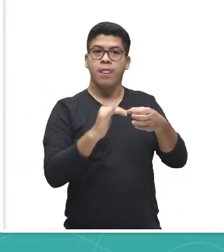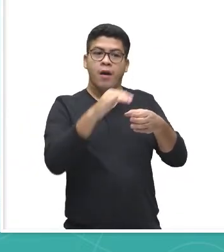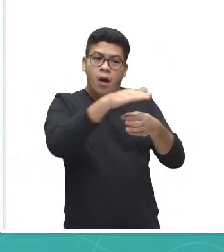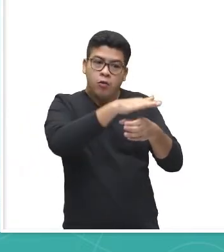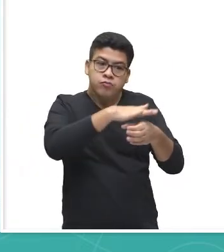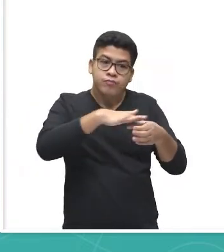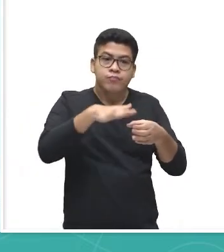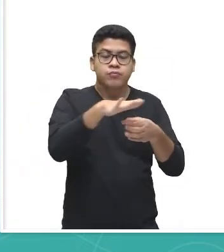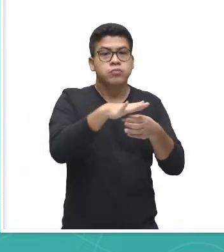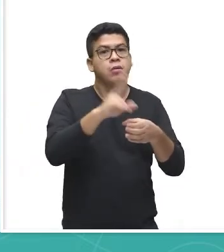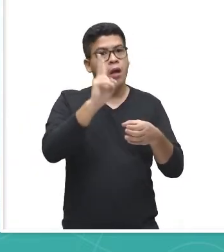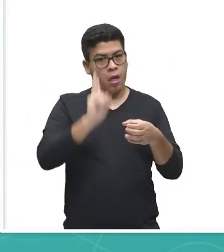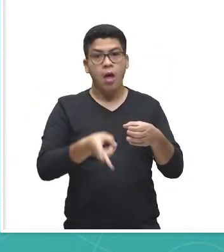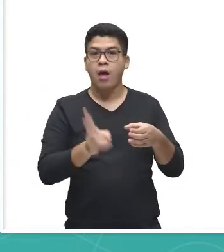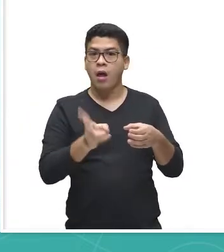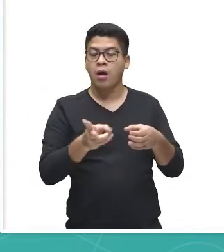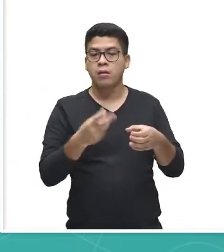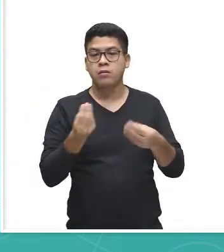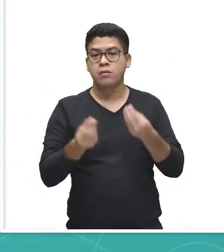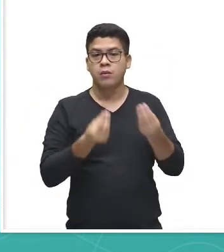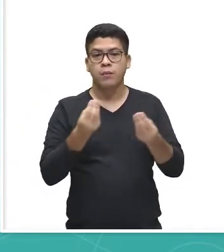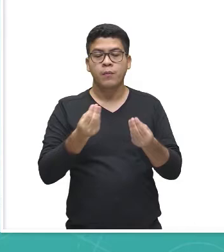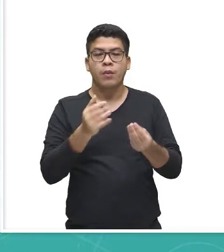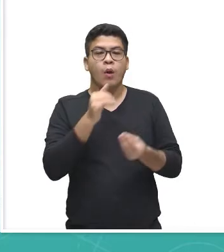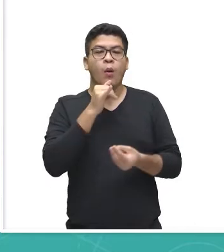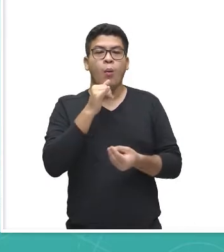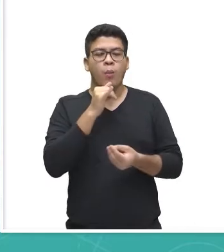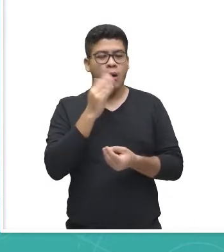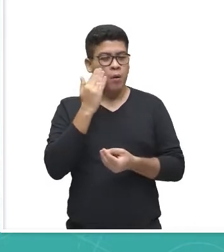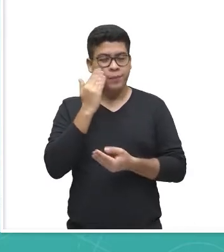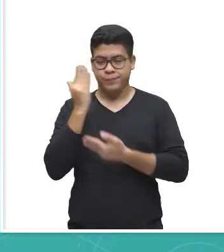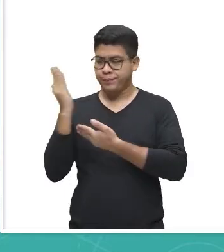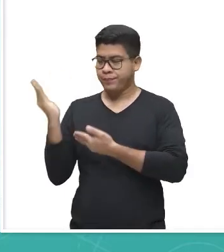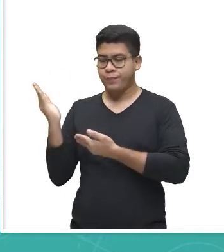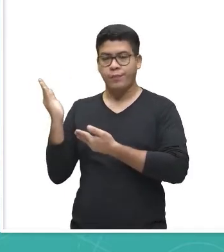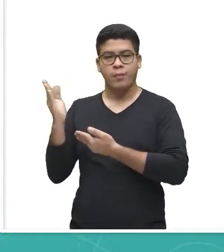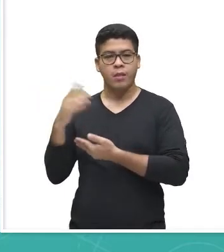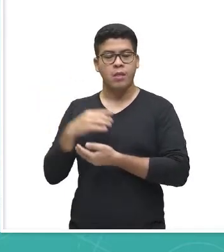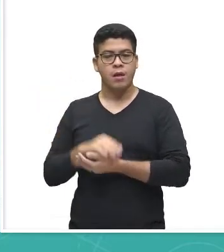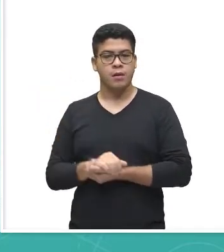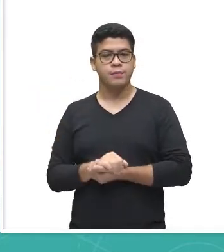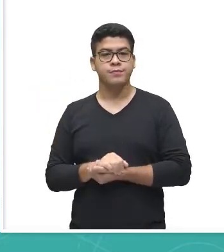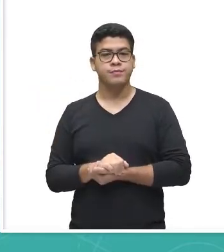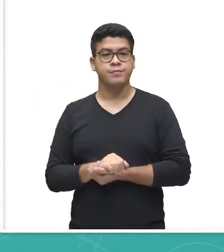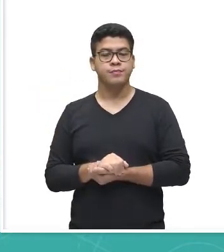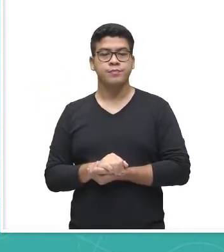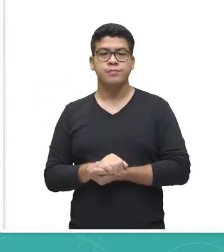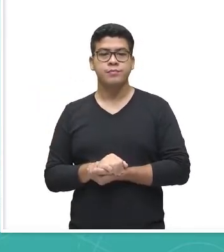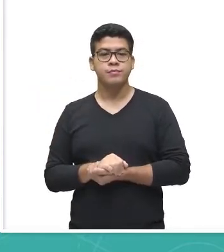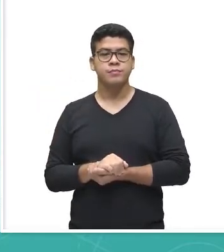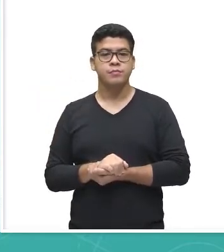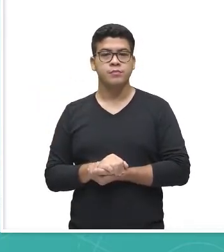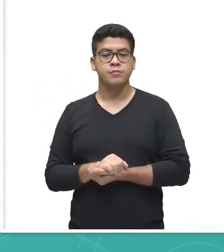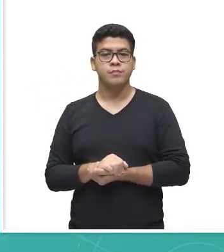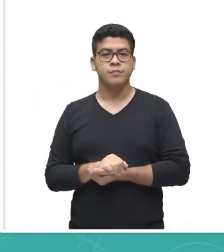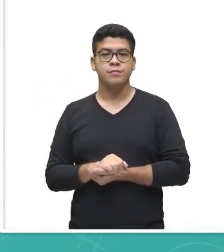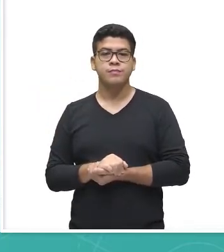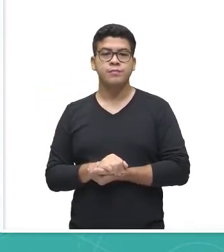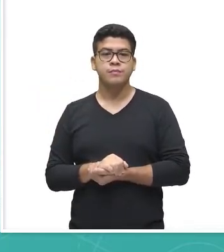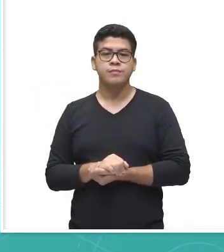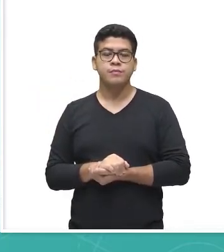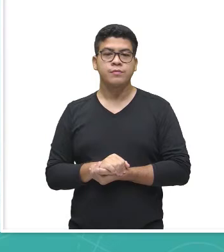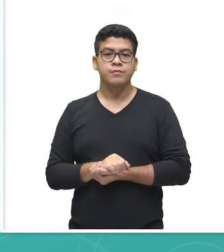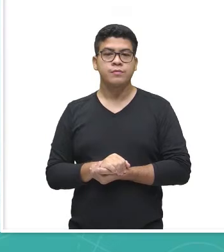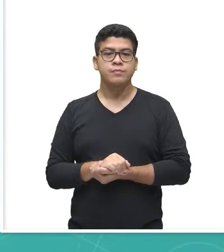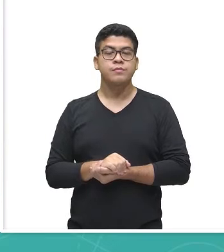a matéria tende a ocupar lugar no espaço, um local que cada um deles está ocupando aí no seu devido espaço, nós temos então a